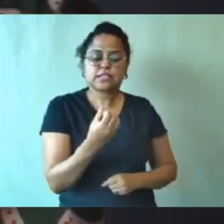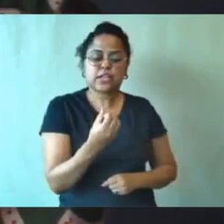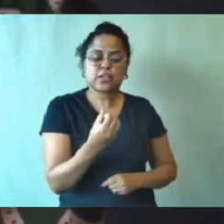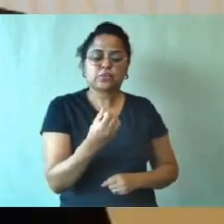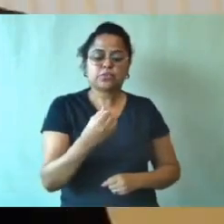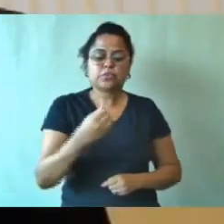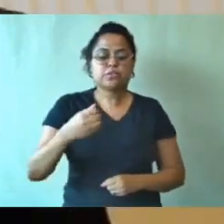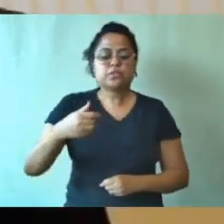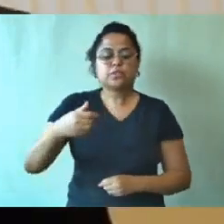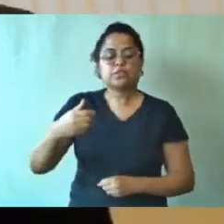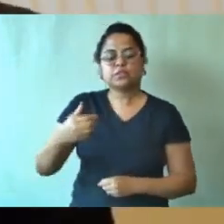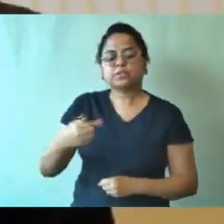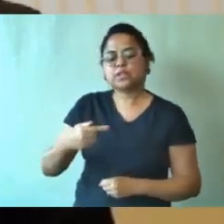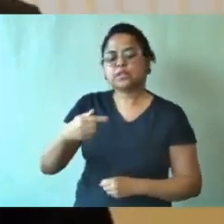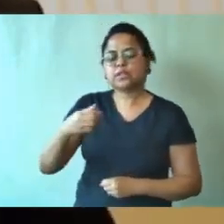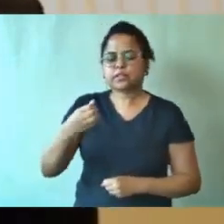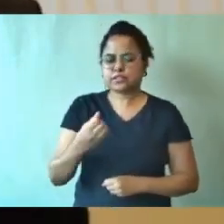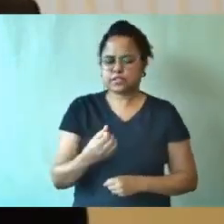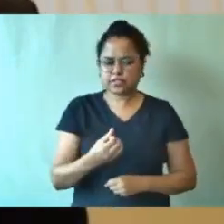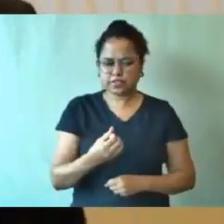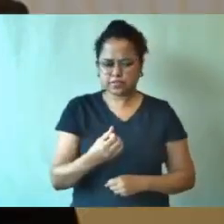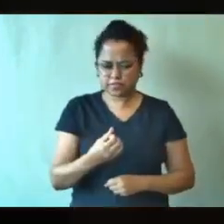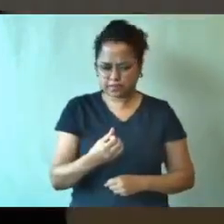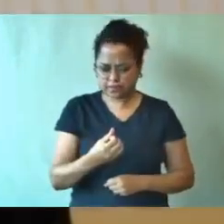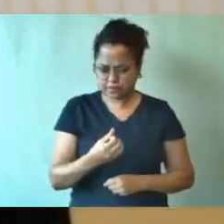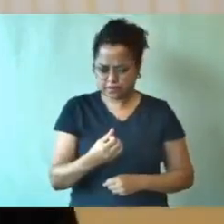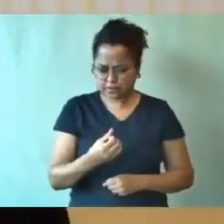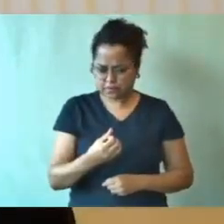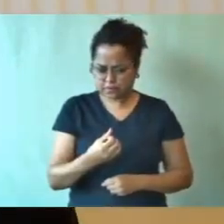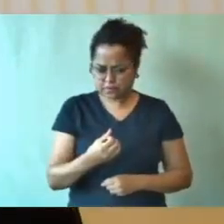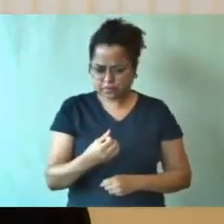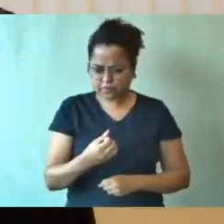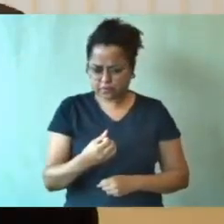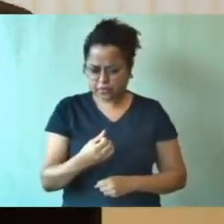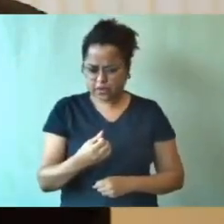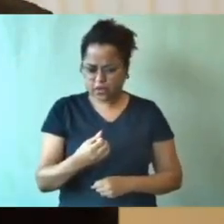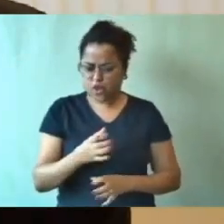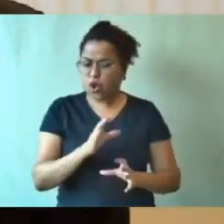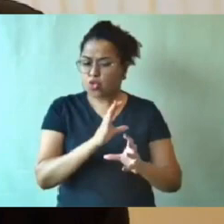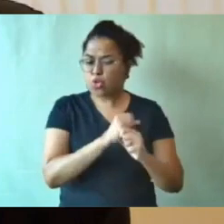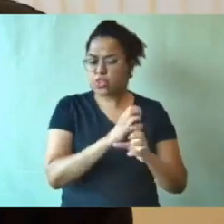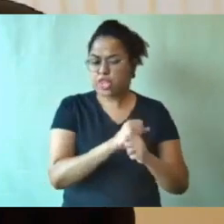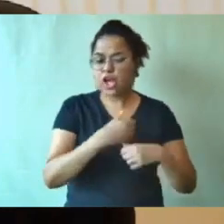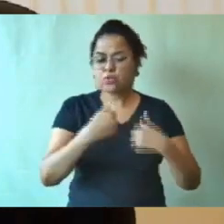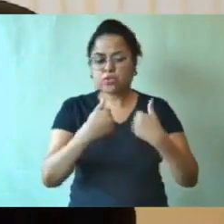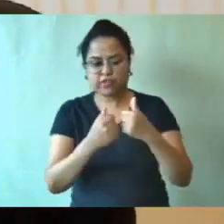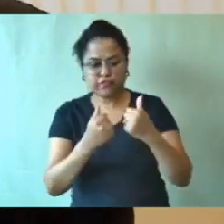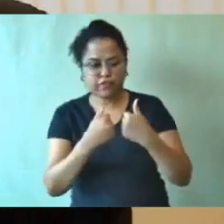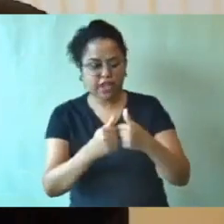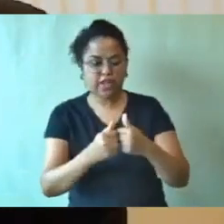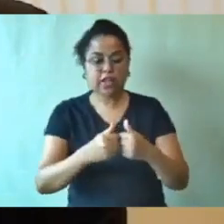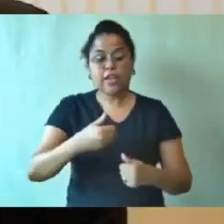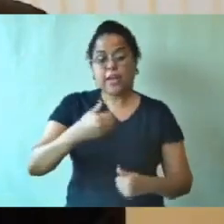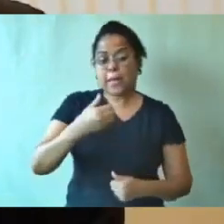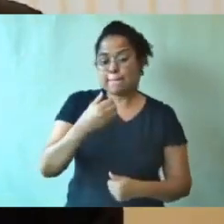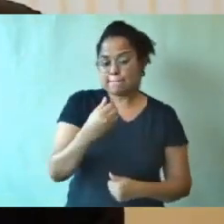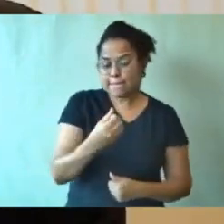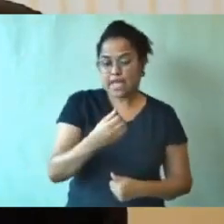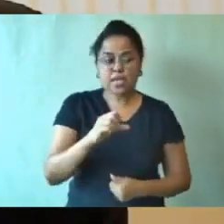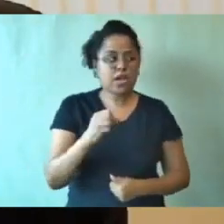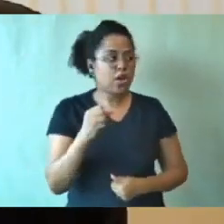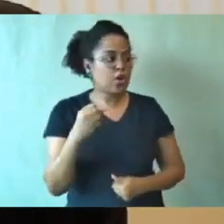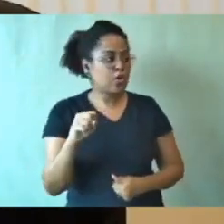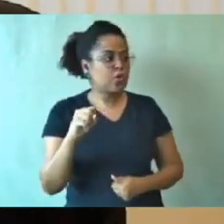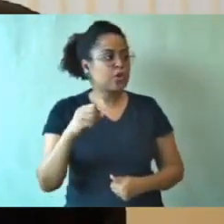três? O senhor está falando? Não, o senhor está falando... Total de veículos de todas as empresas do consórcio é 686. E nós temos,